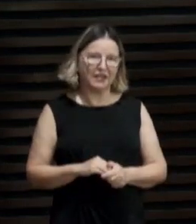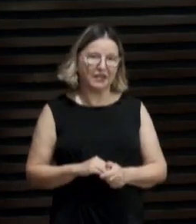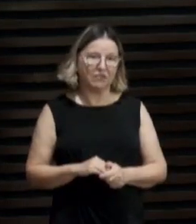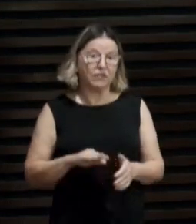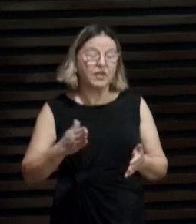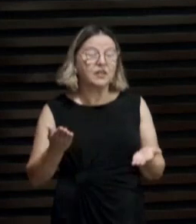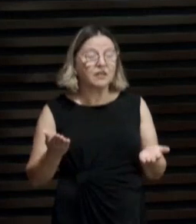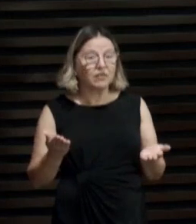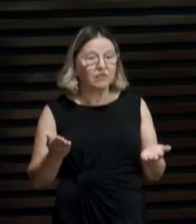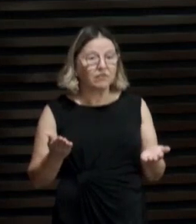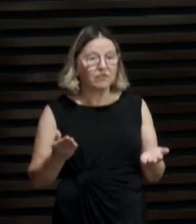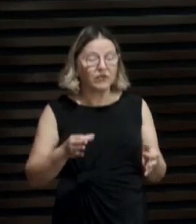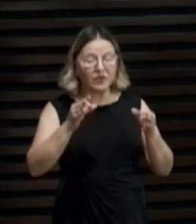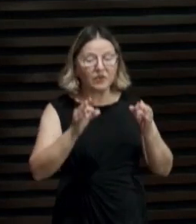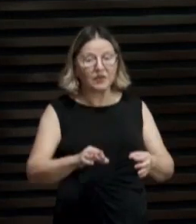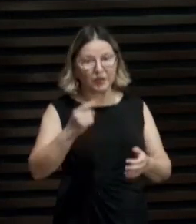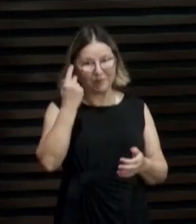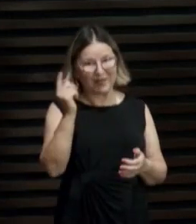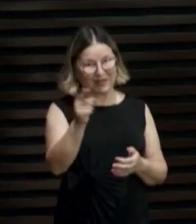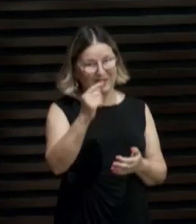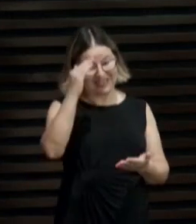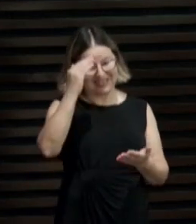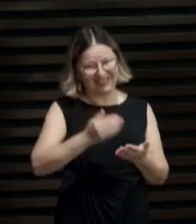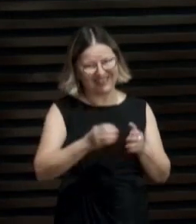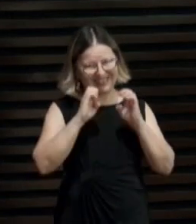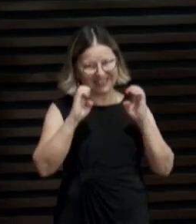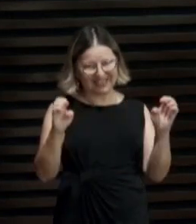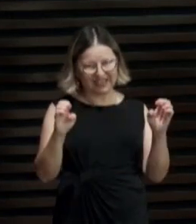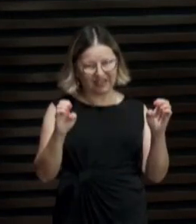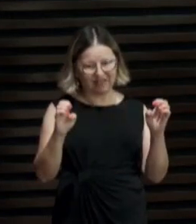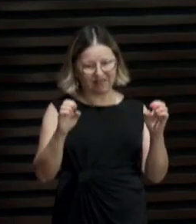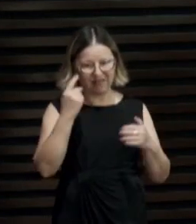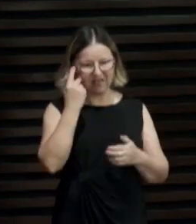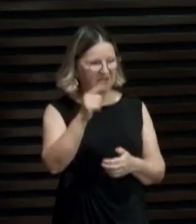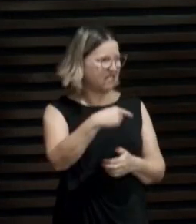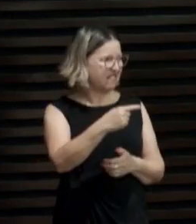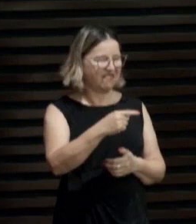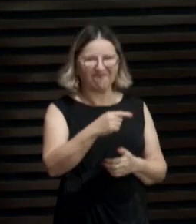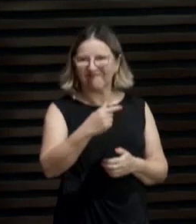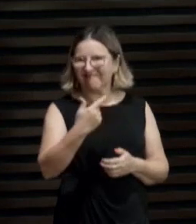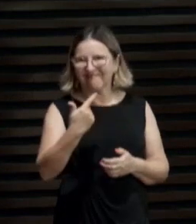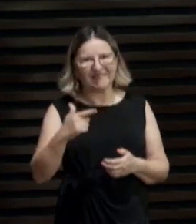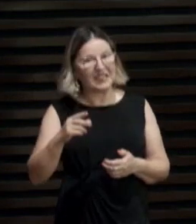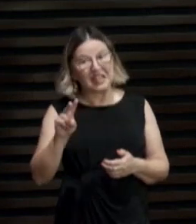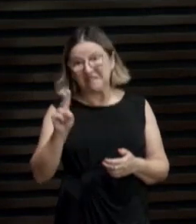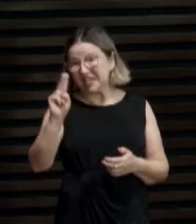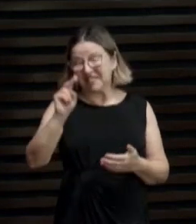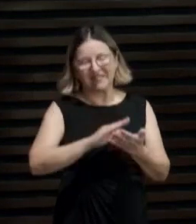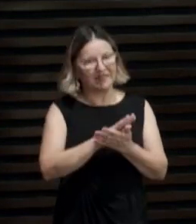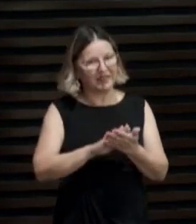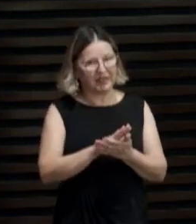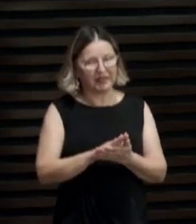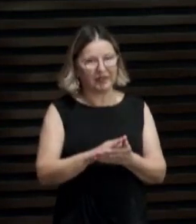Então, o certo para nós, do Evangelho, para eles não tem valor nenhum. Mas eu garanto que se eu pegar a